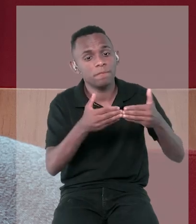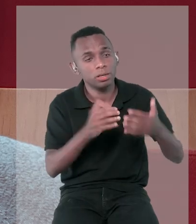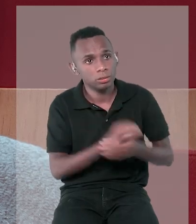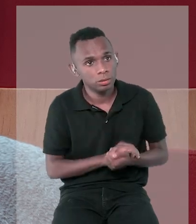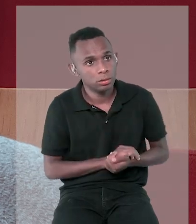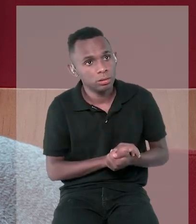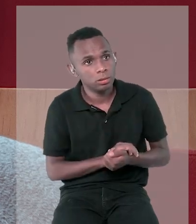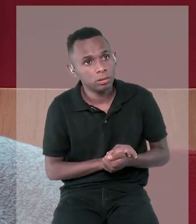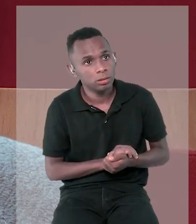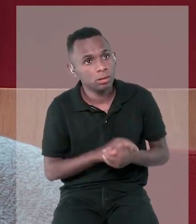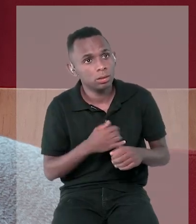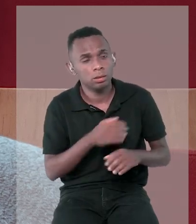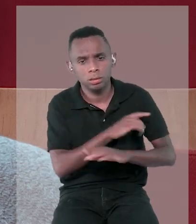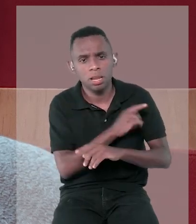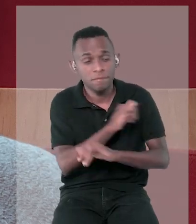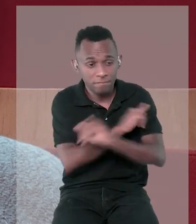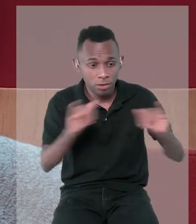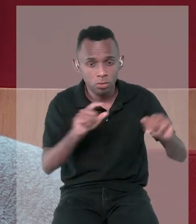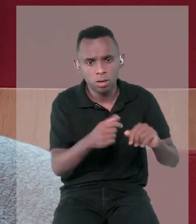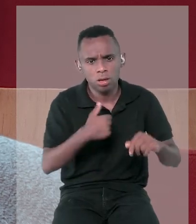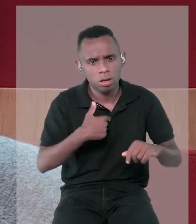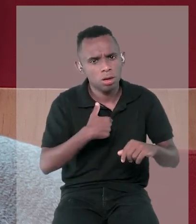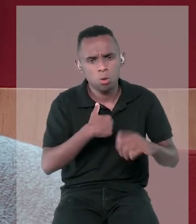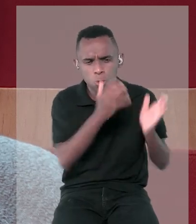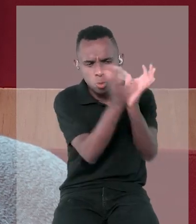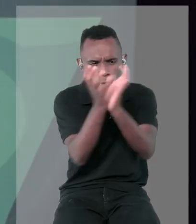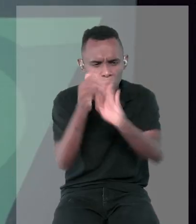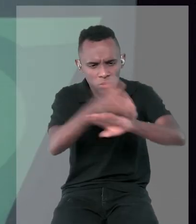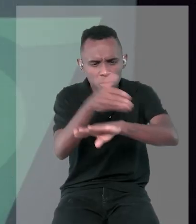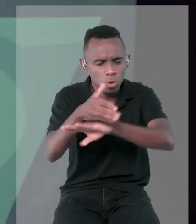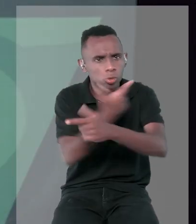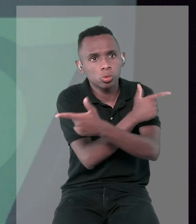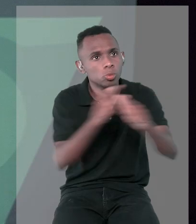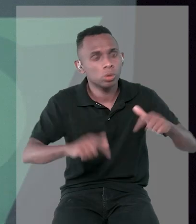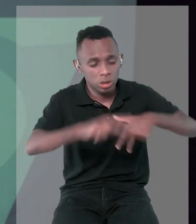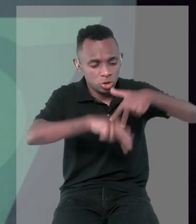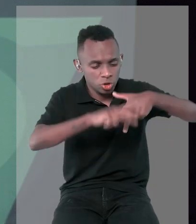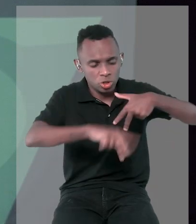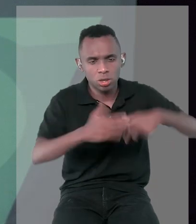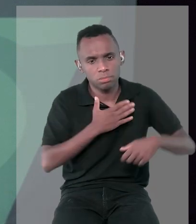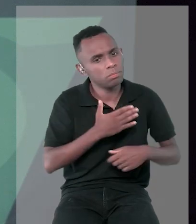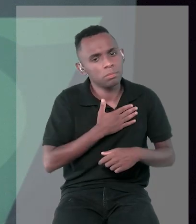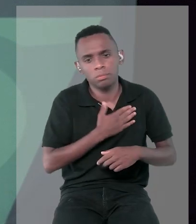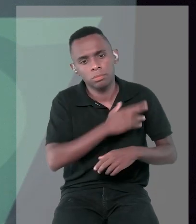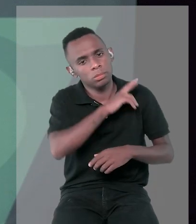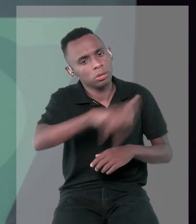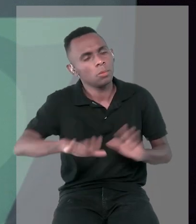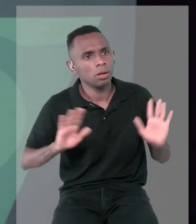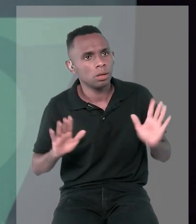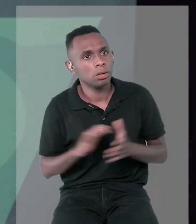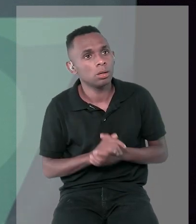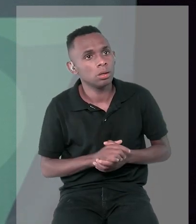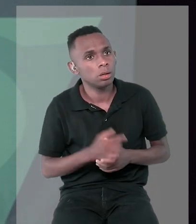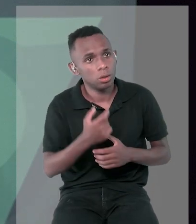sou inclassificável. Na plateia, um espectador acompanha a fala de Nádia. Gênero não me pega mais. E ela